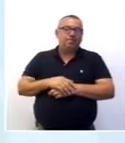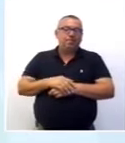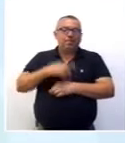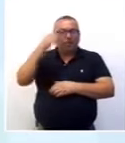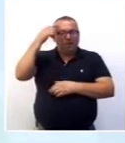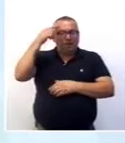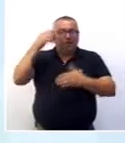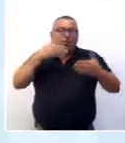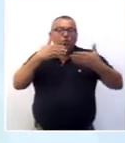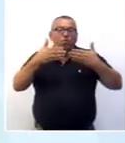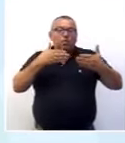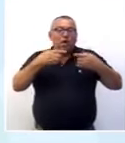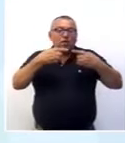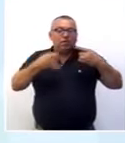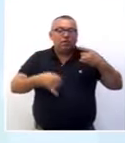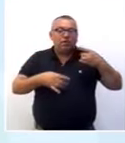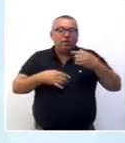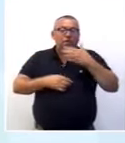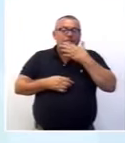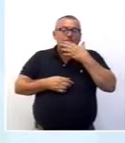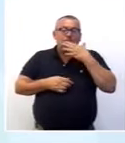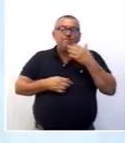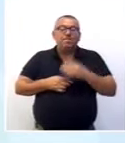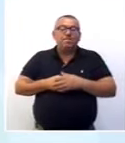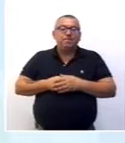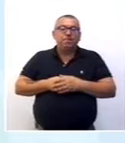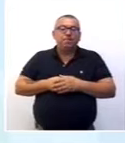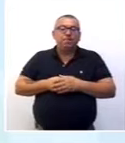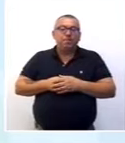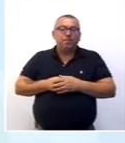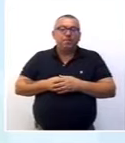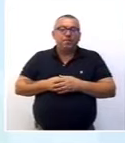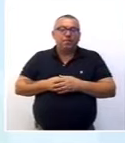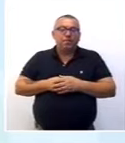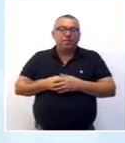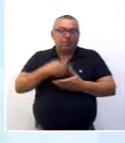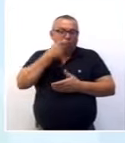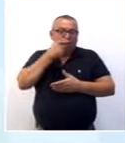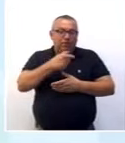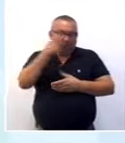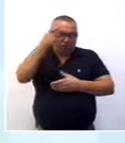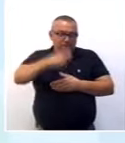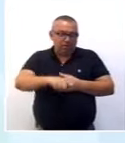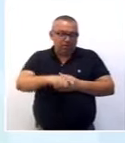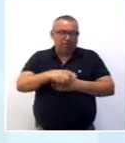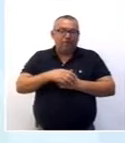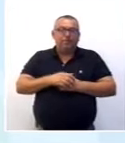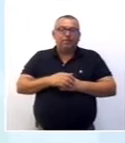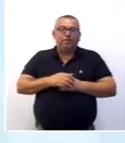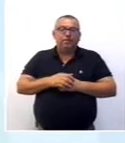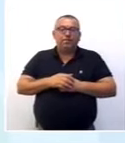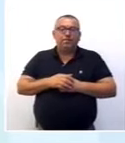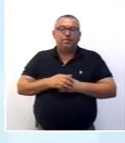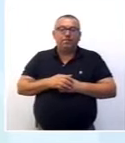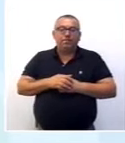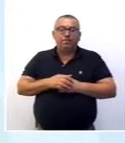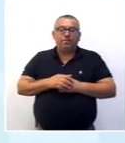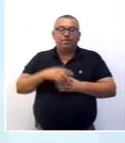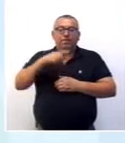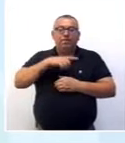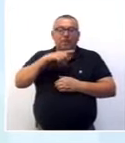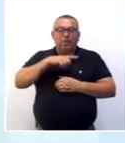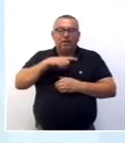no chat, só volta um pouquinho, por favor. Pensando no chat, vamos lá. De novo, a interação. Nós vamos ter